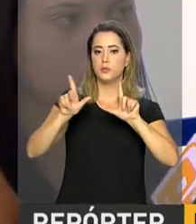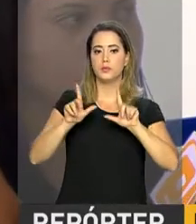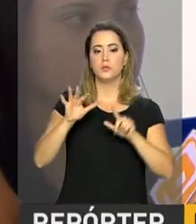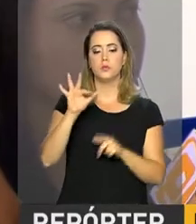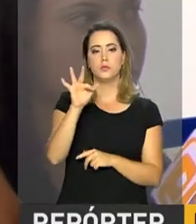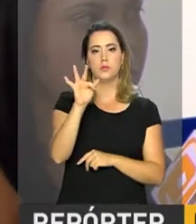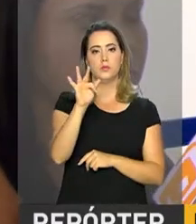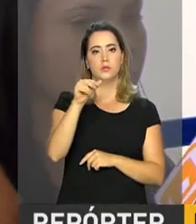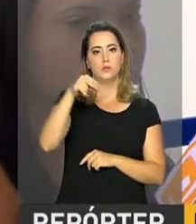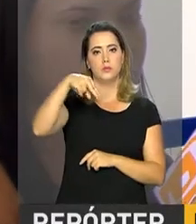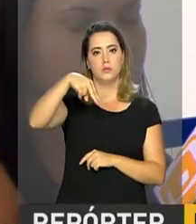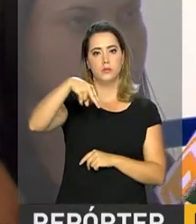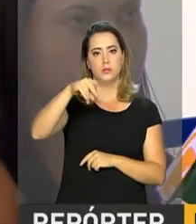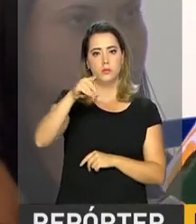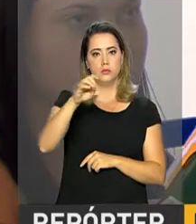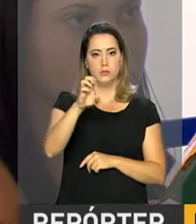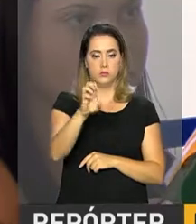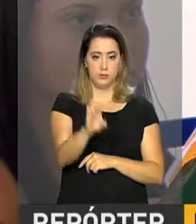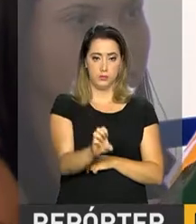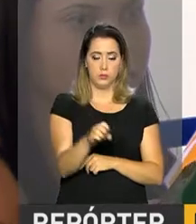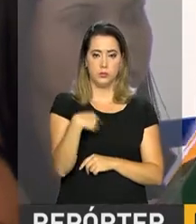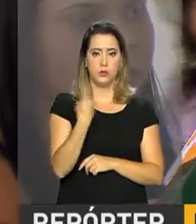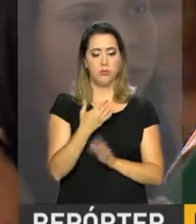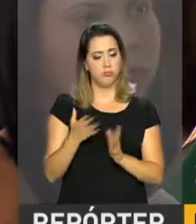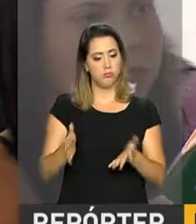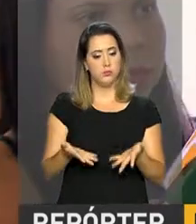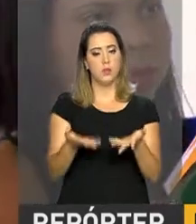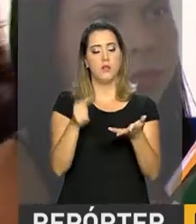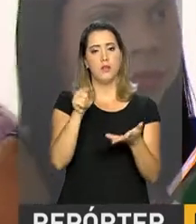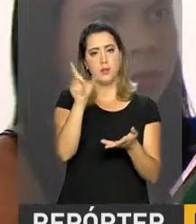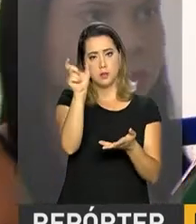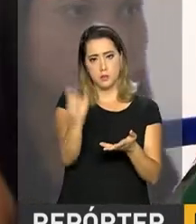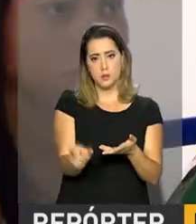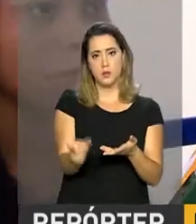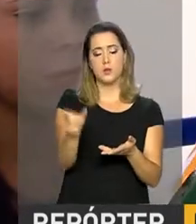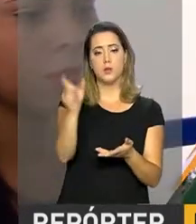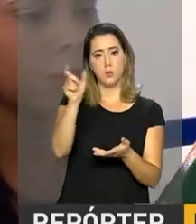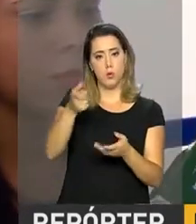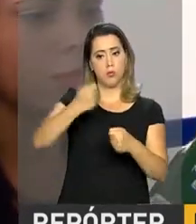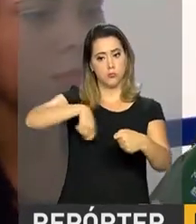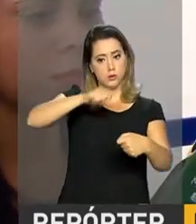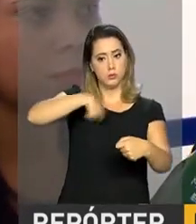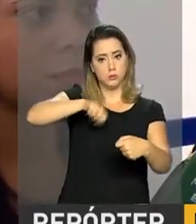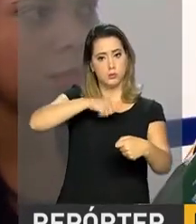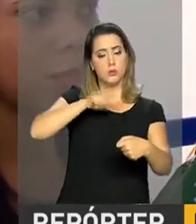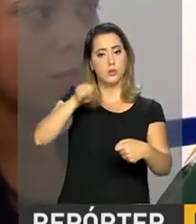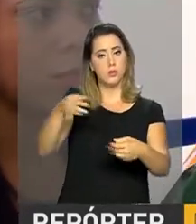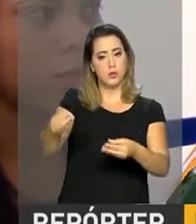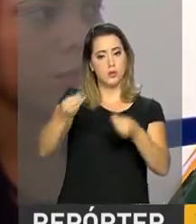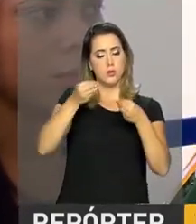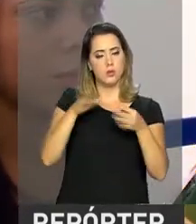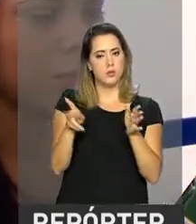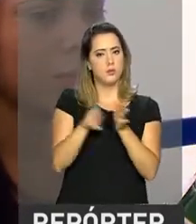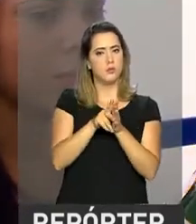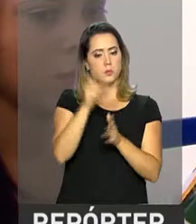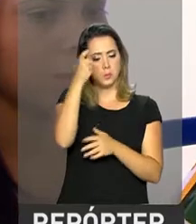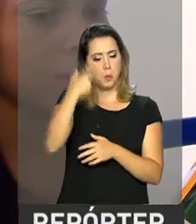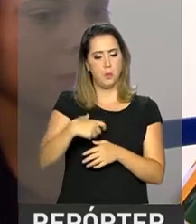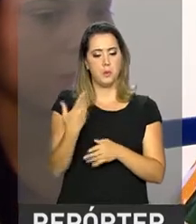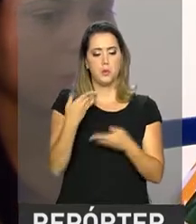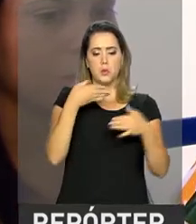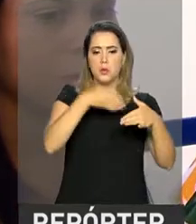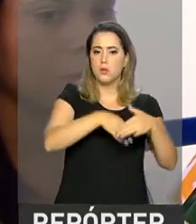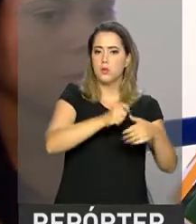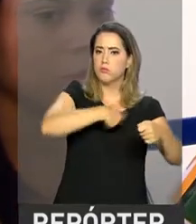FNDE, como temos aqui, que valoriza essa figura central que é a merendeira, que traz a sua personalidade para dentro